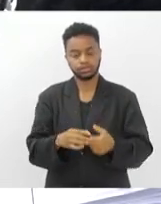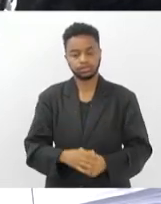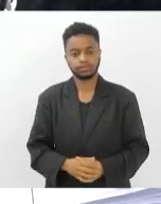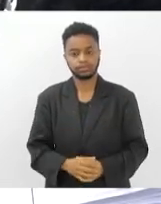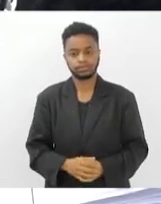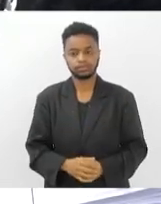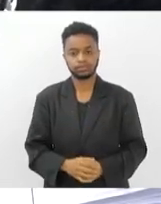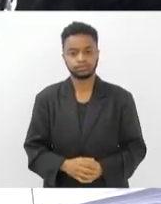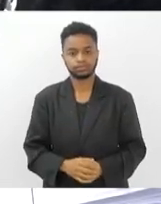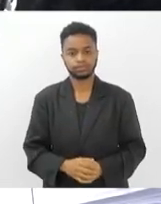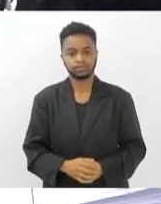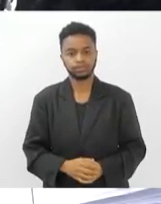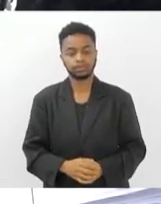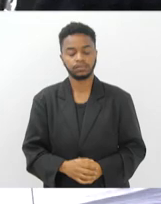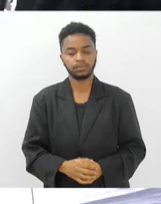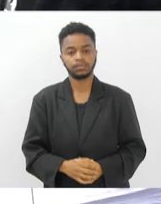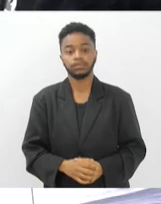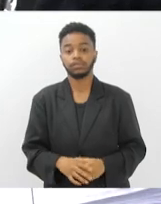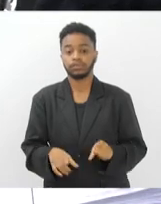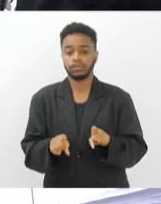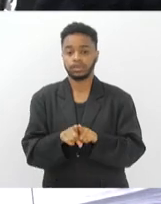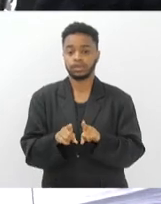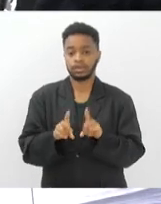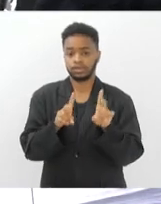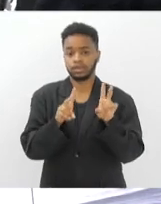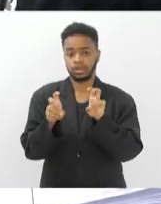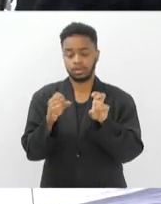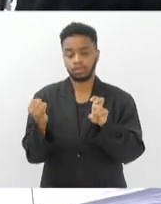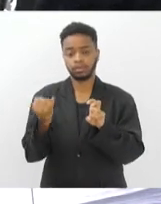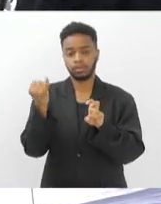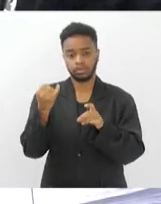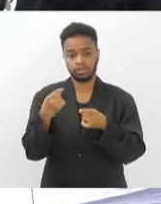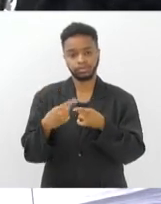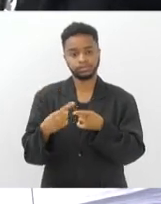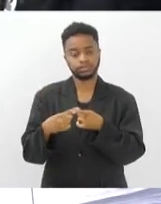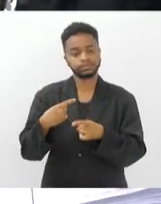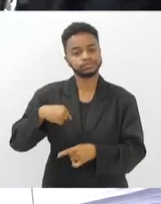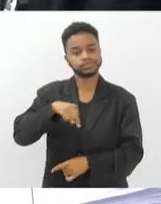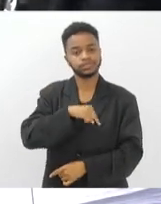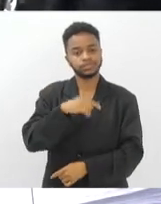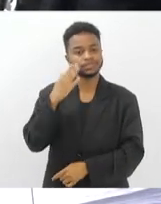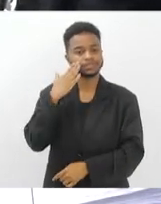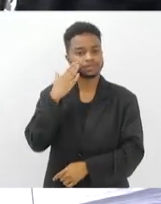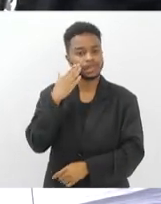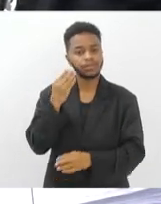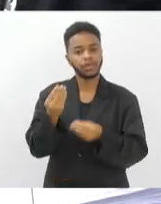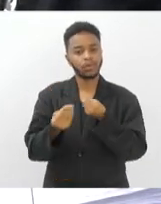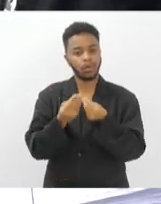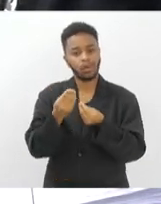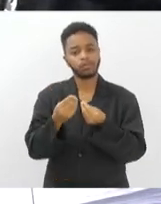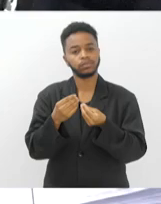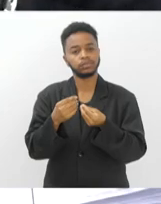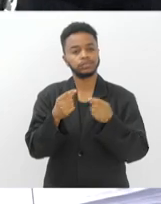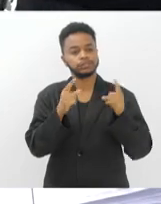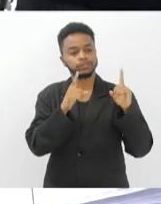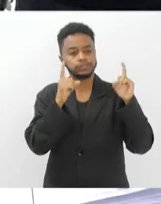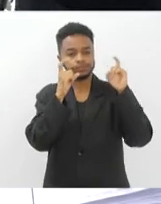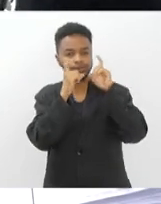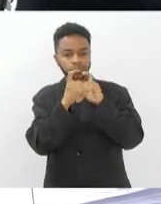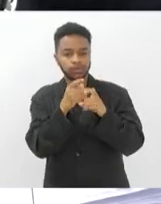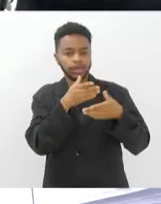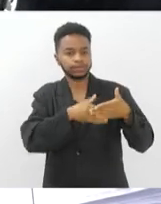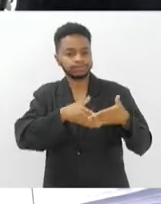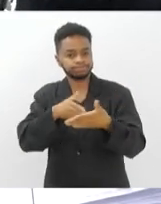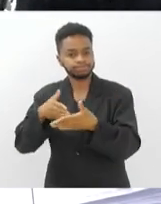apontamento. E é uma questão necessária, né, porque a gente sabe dos conflitos existentes, muitas das